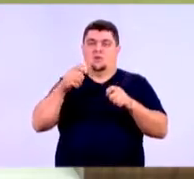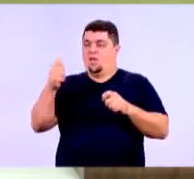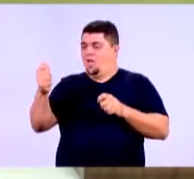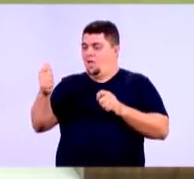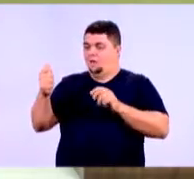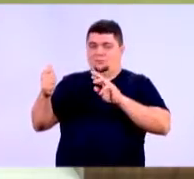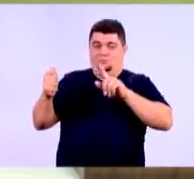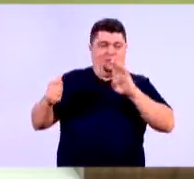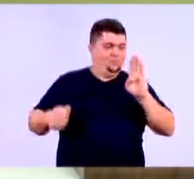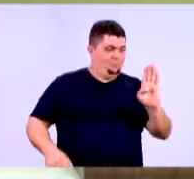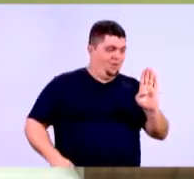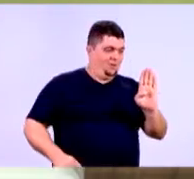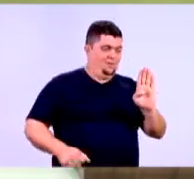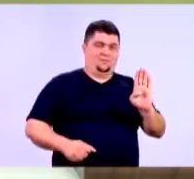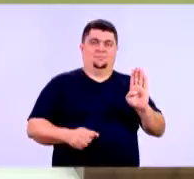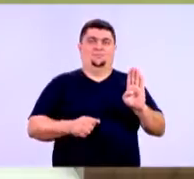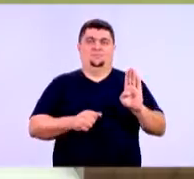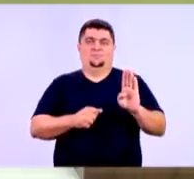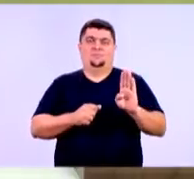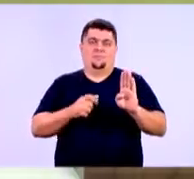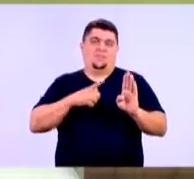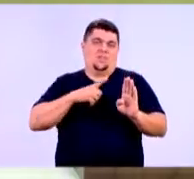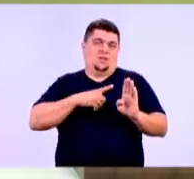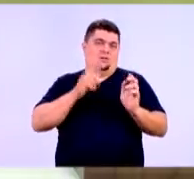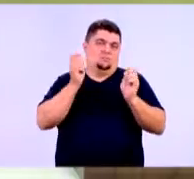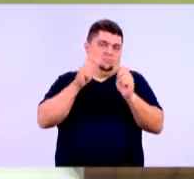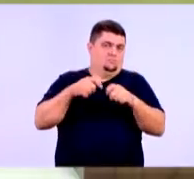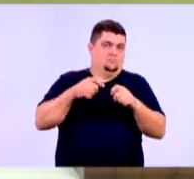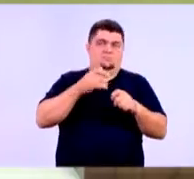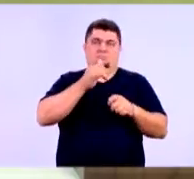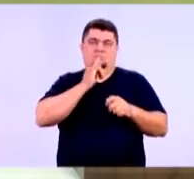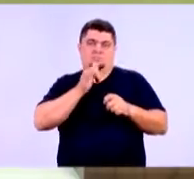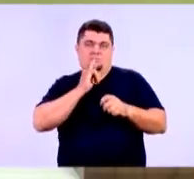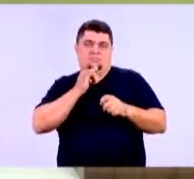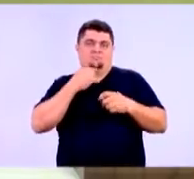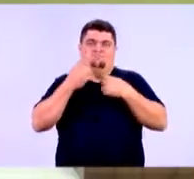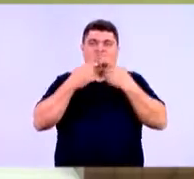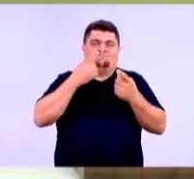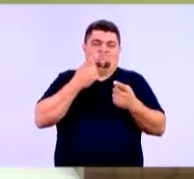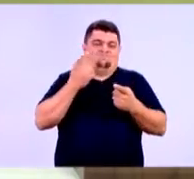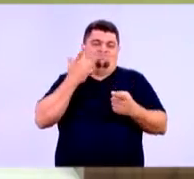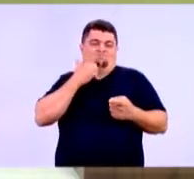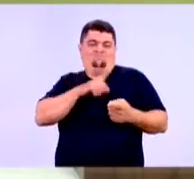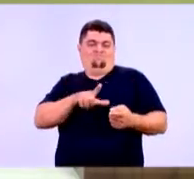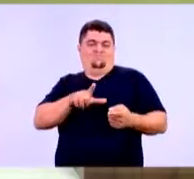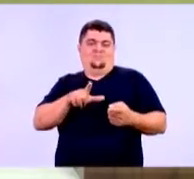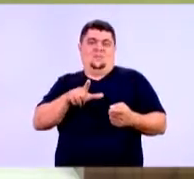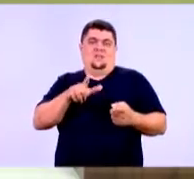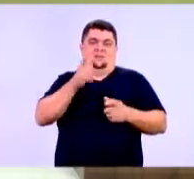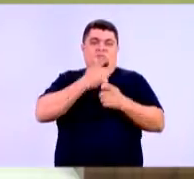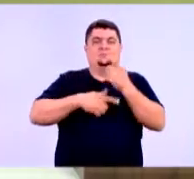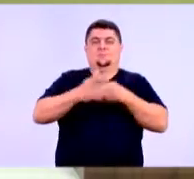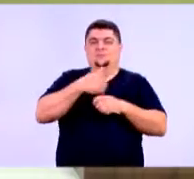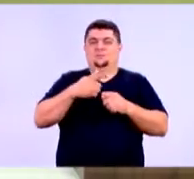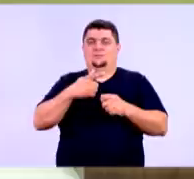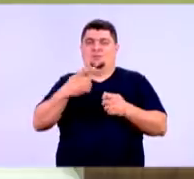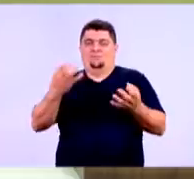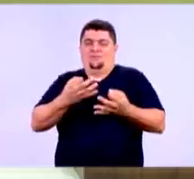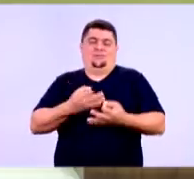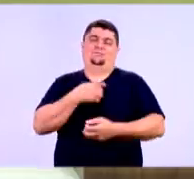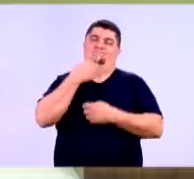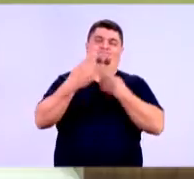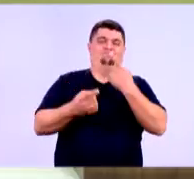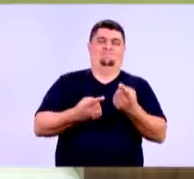diferente da forma como você analisa o público B. Então, dessa forma, você não conseguiria realizar uma boa gestão de forma